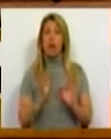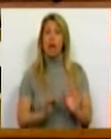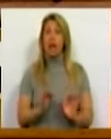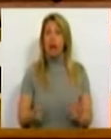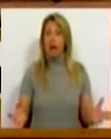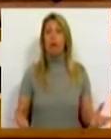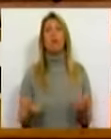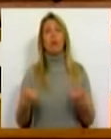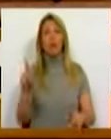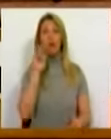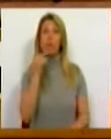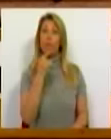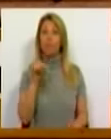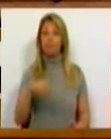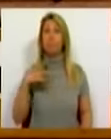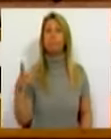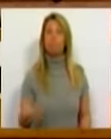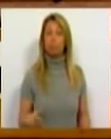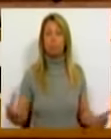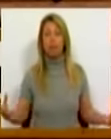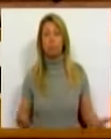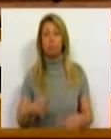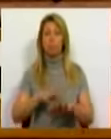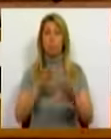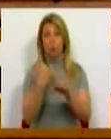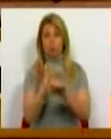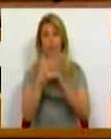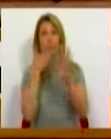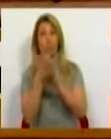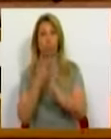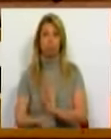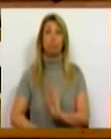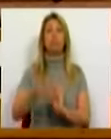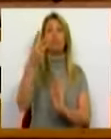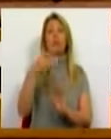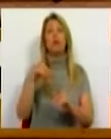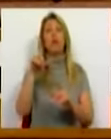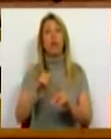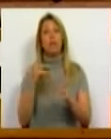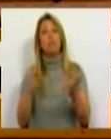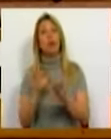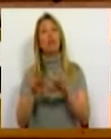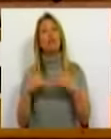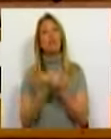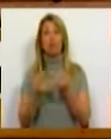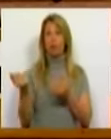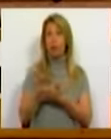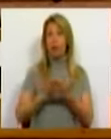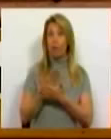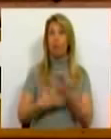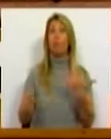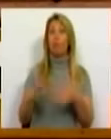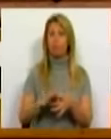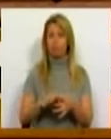da maior importância em Portugal, quer pela empregabilidade, quer pelo aporte socioeconómico que representa também